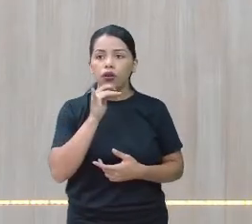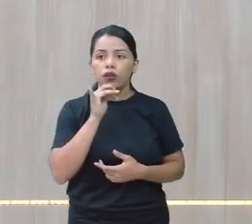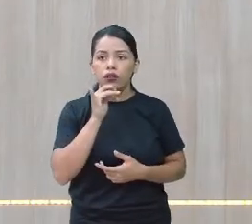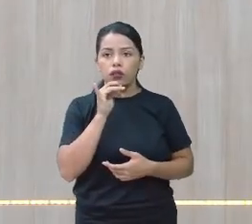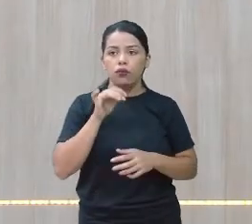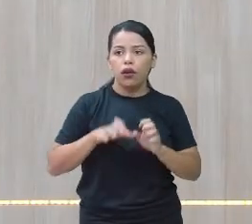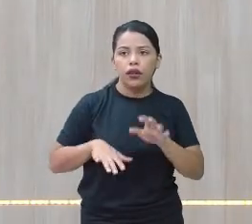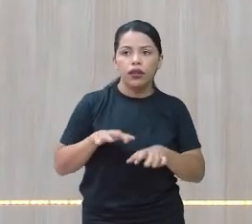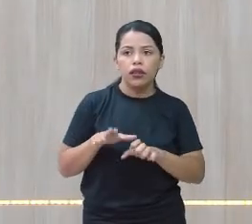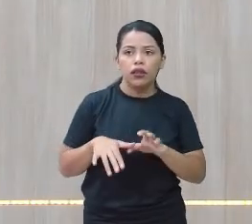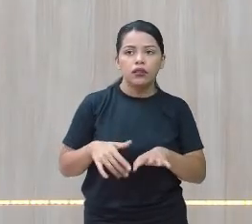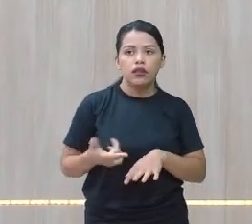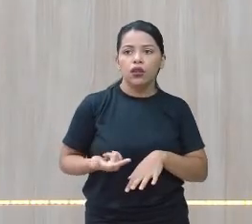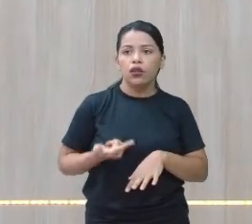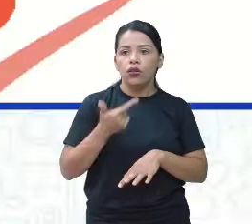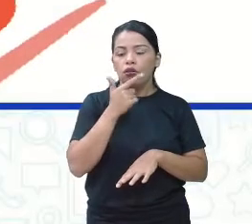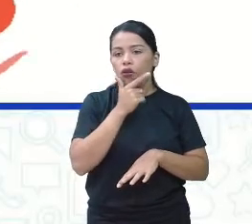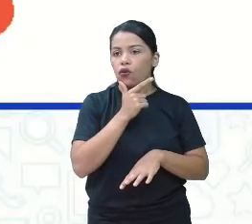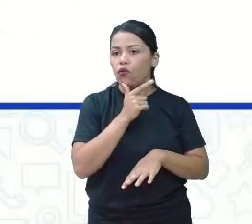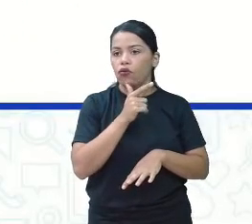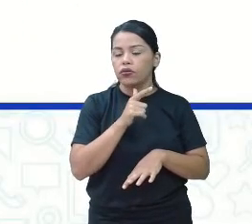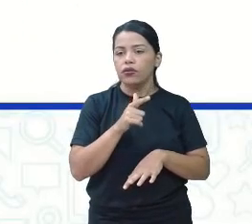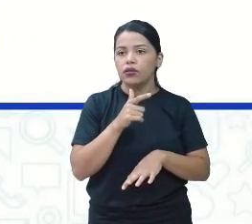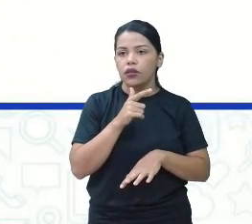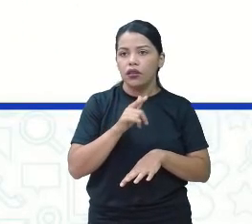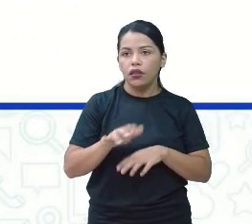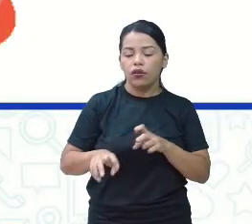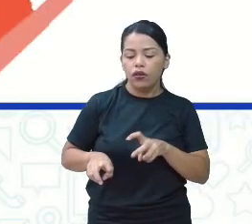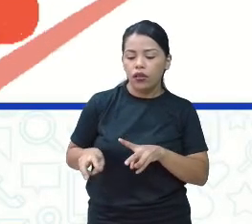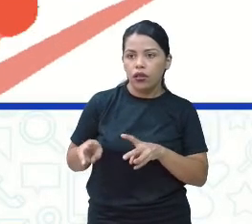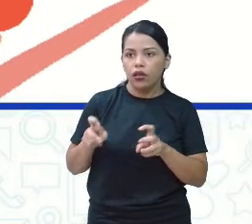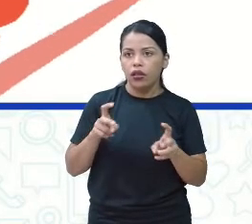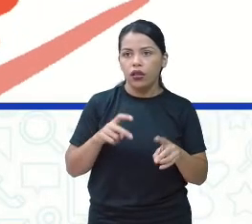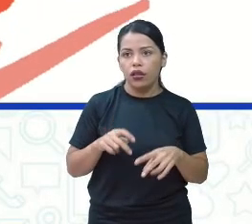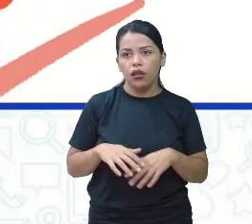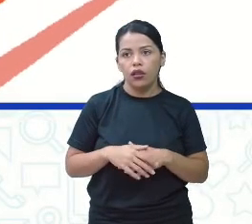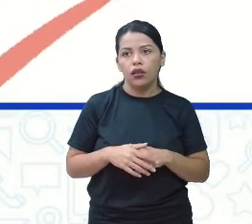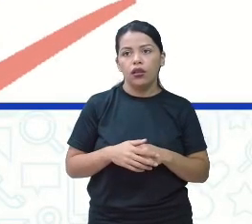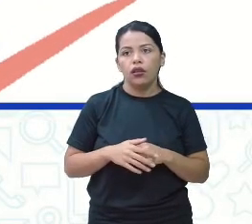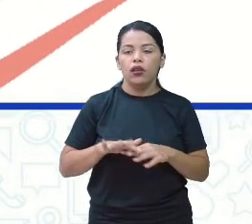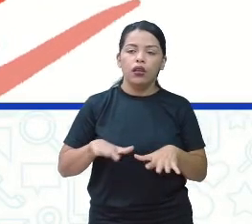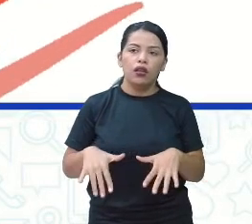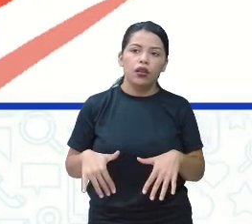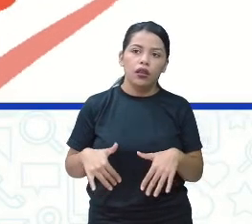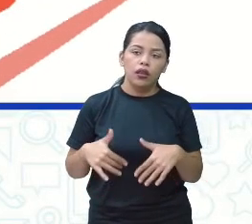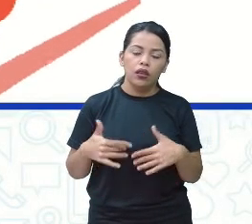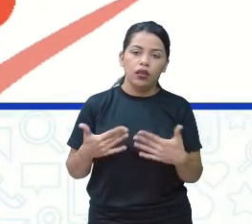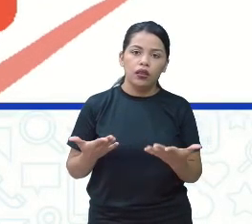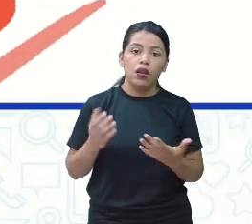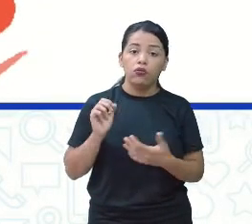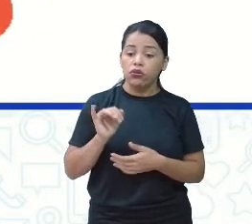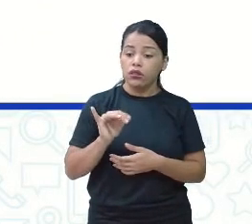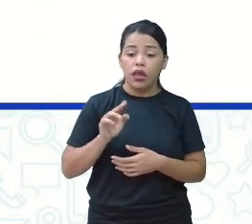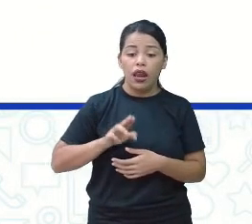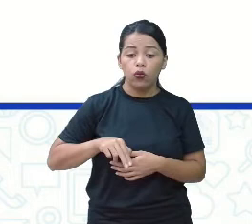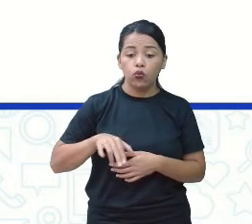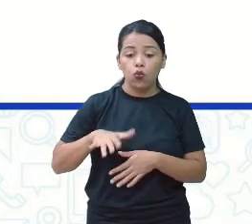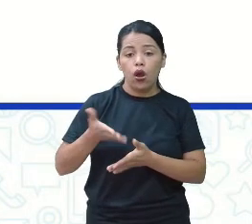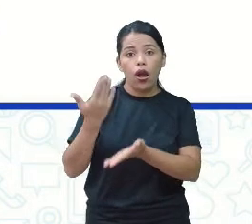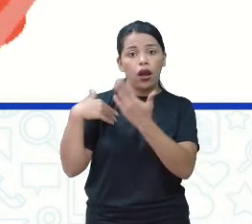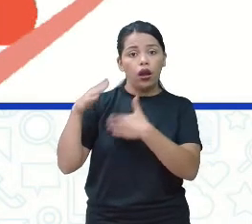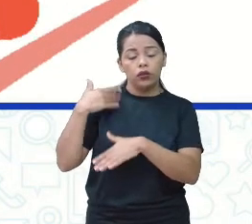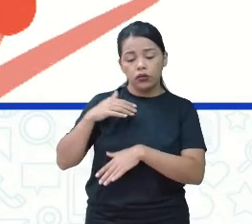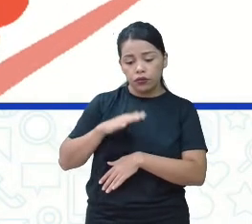como é o que eu mostrei aí nessa outra cena, que é a moça, ela não teria esse reflexo. Então, um simples ato de